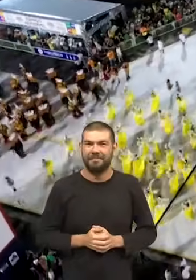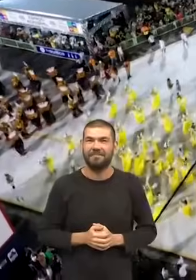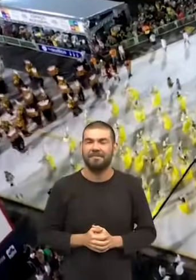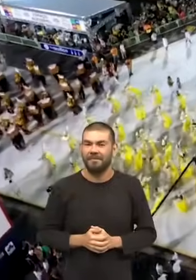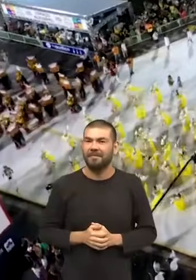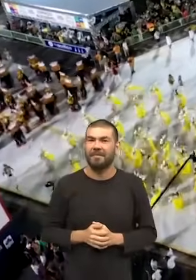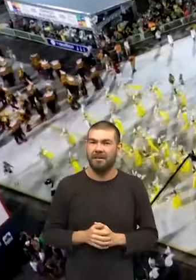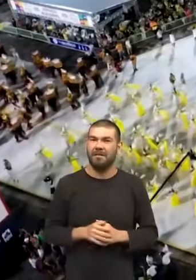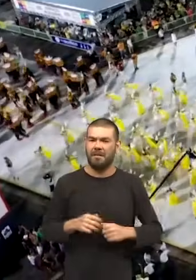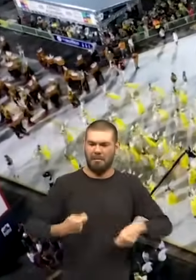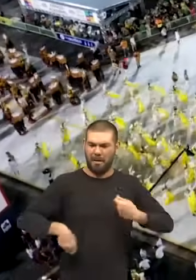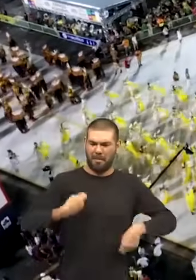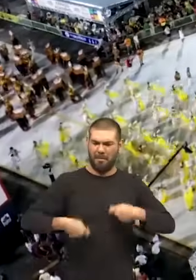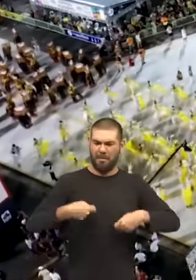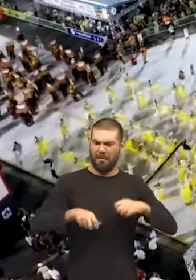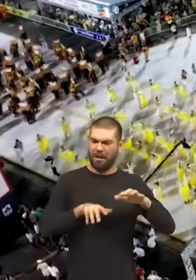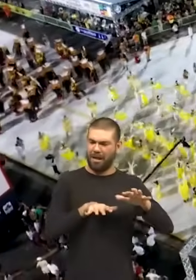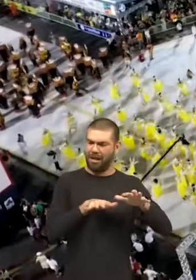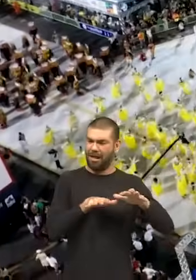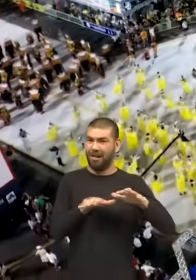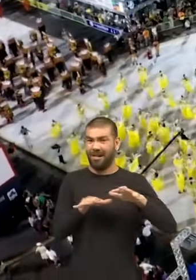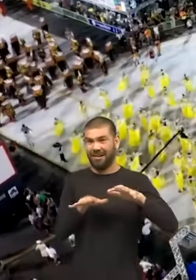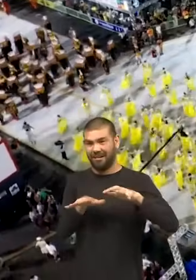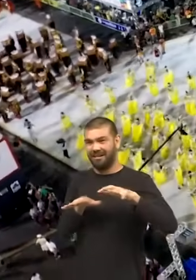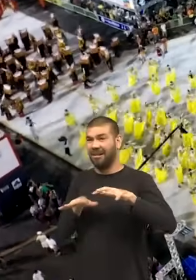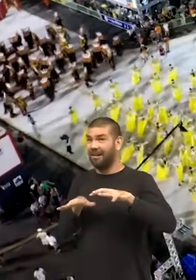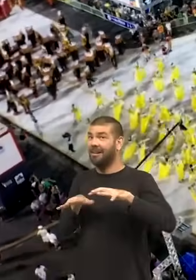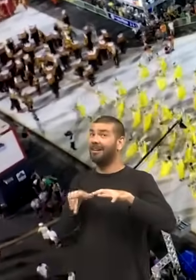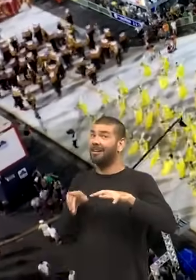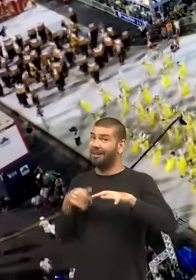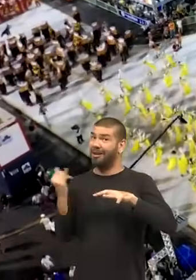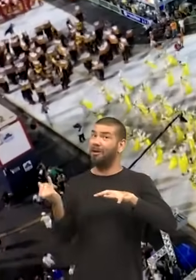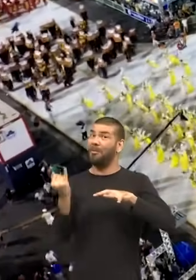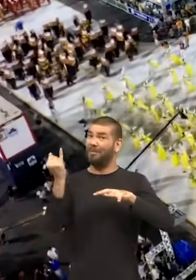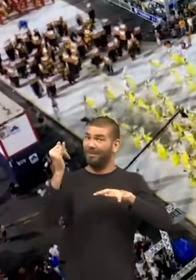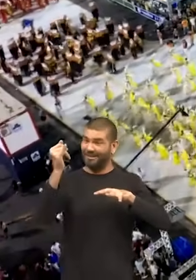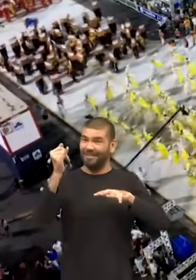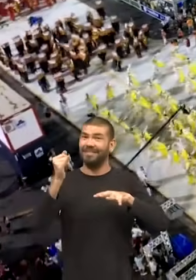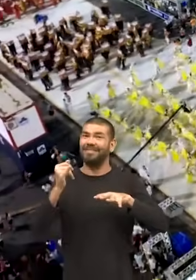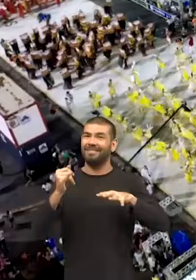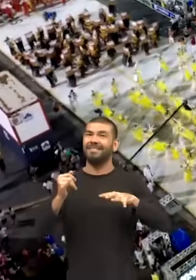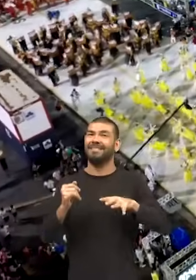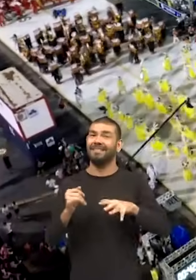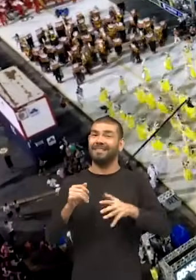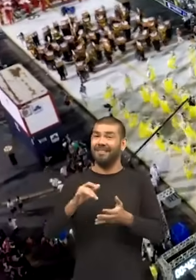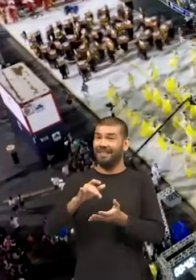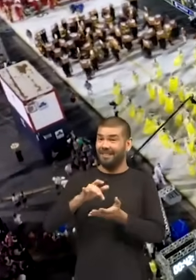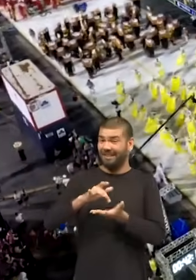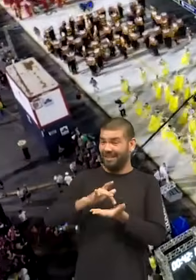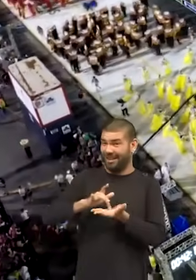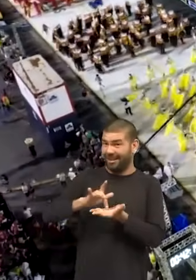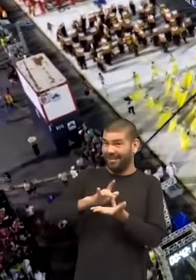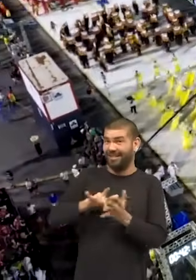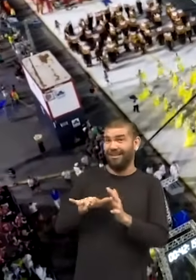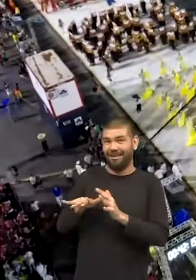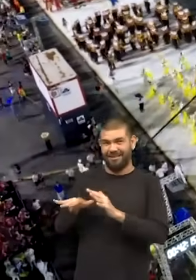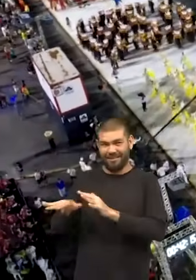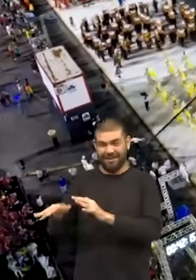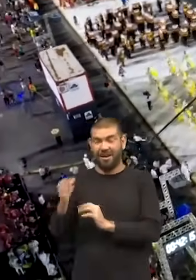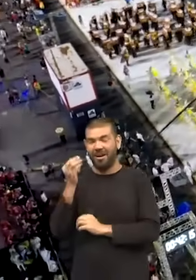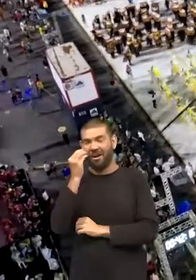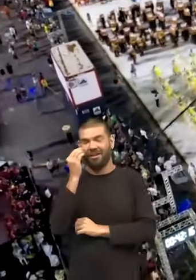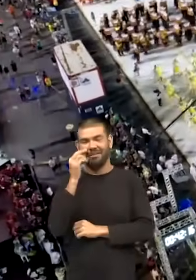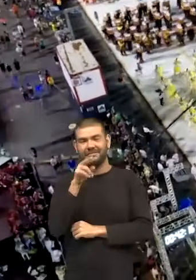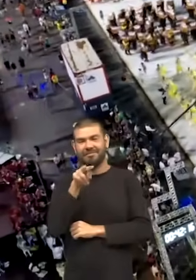E a bateria fazendo seu recuo nesse momento, um momento muito importante do desfile da Unidos, da Andanças de Ciganos. Aí na tela para você.